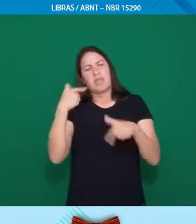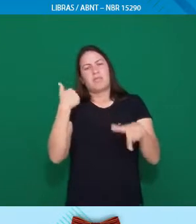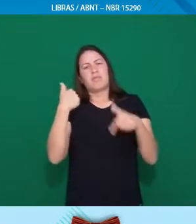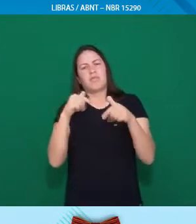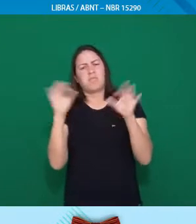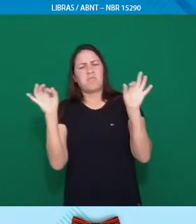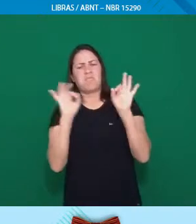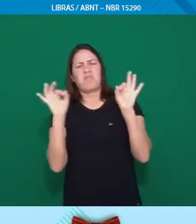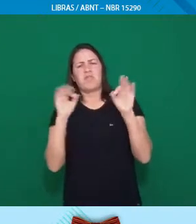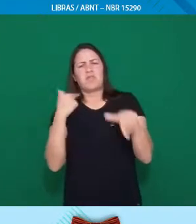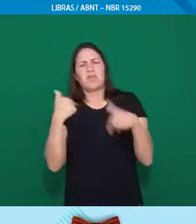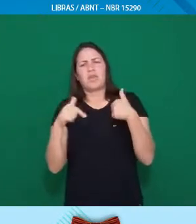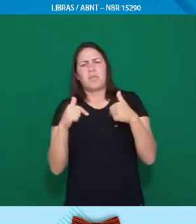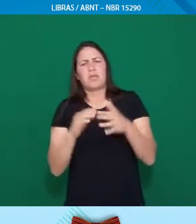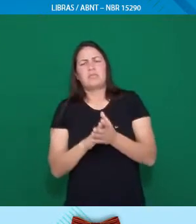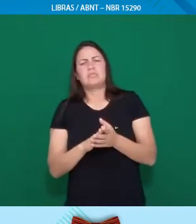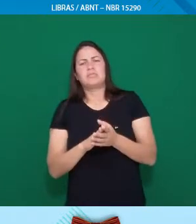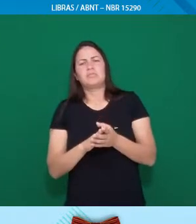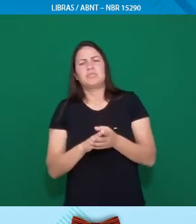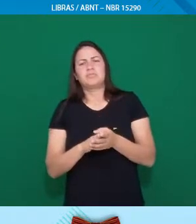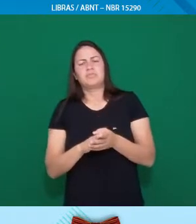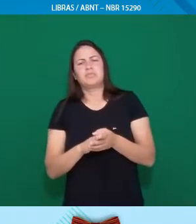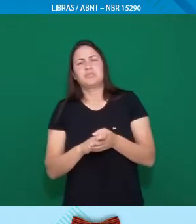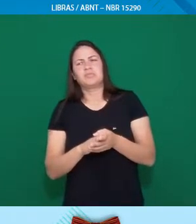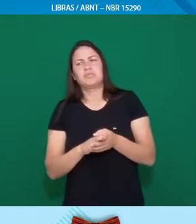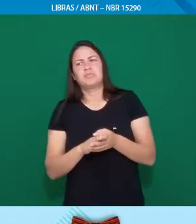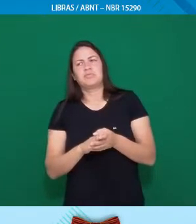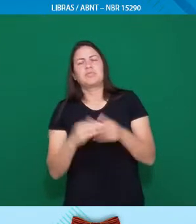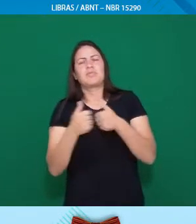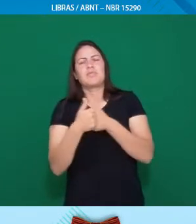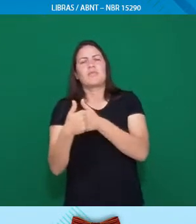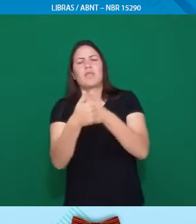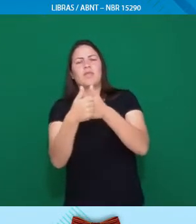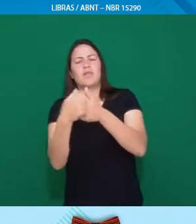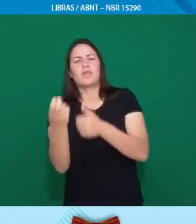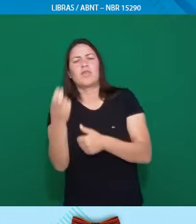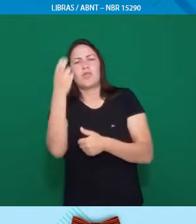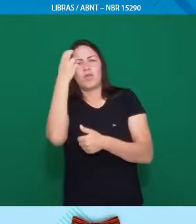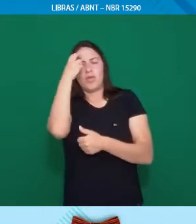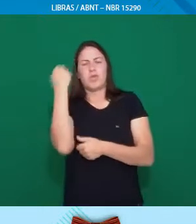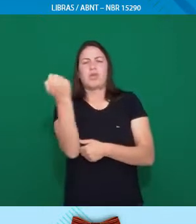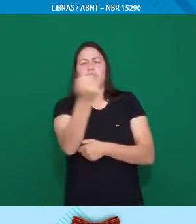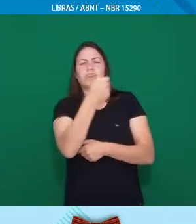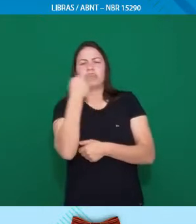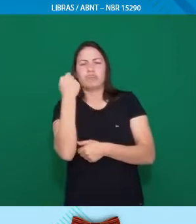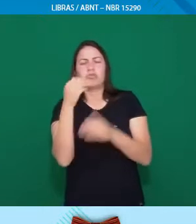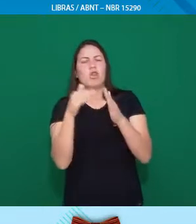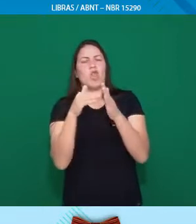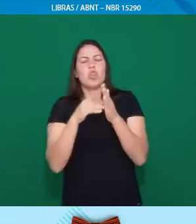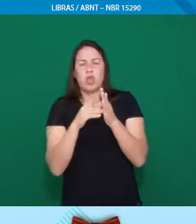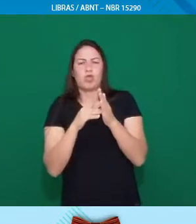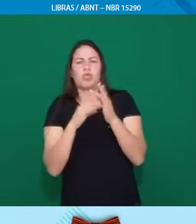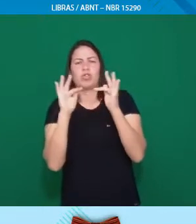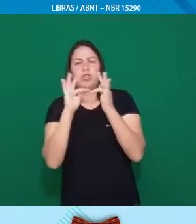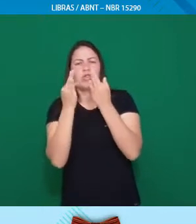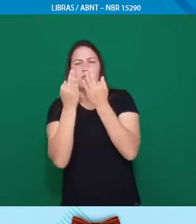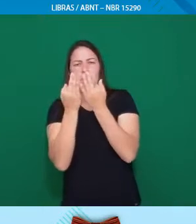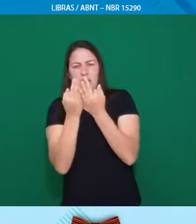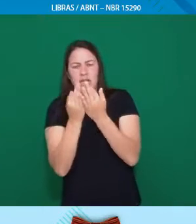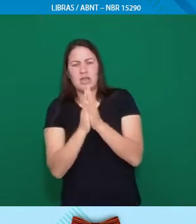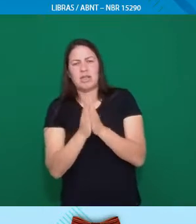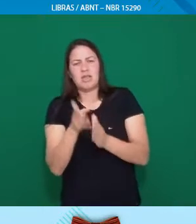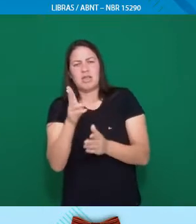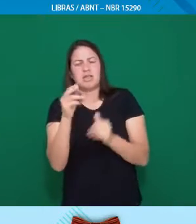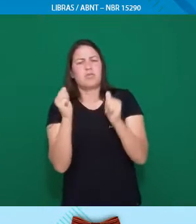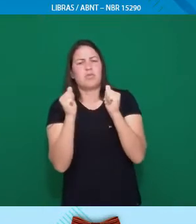fez um grande trabalho frente Nossa cultura de Campos nós todos você e teus